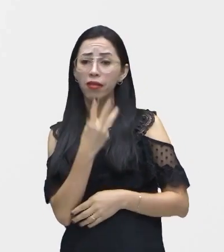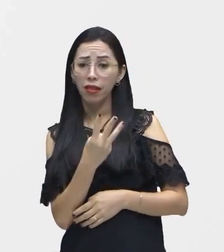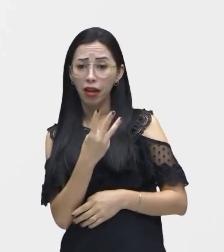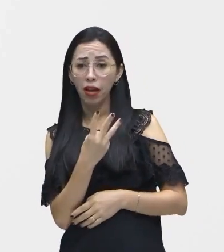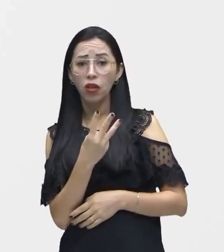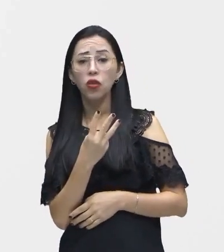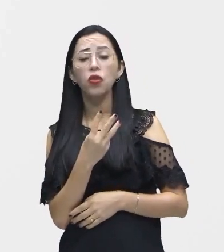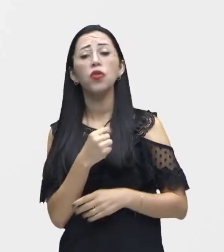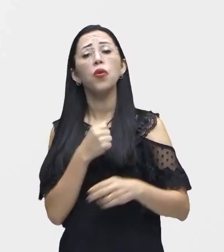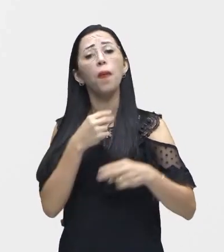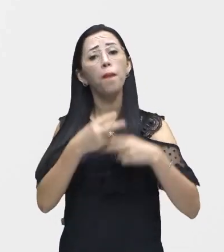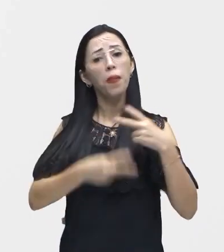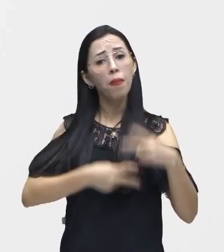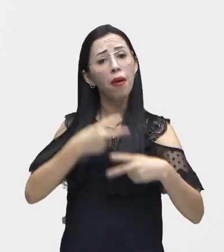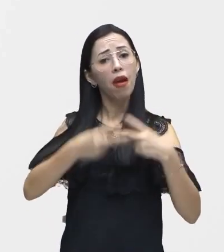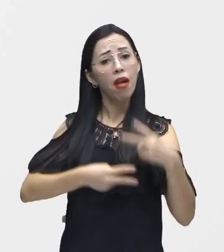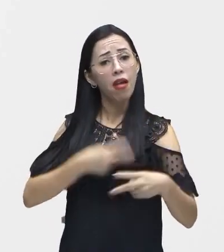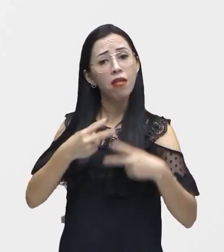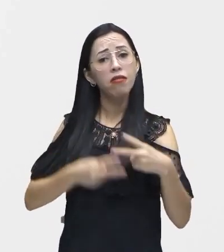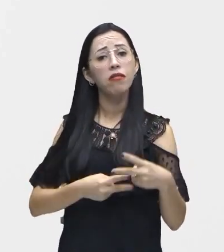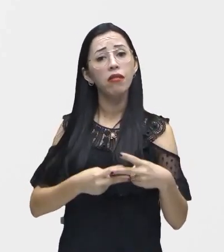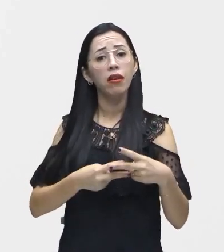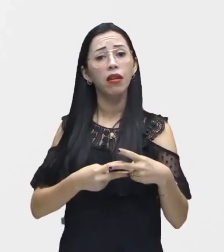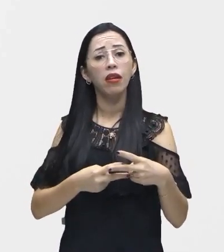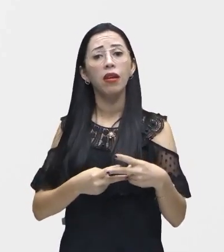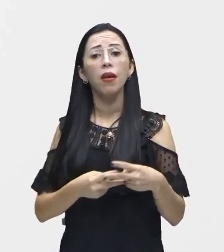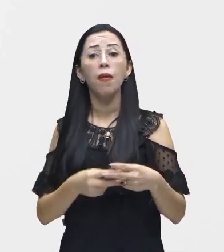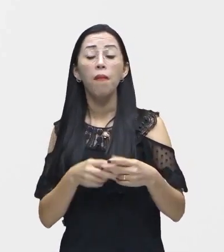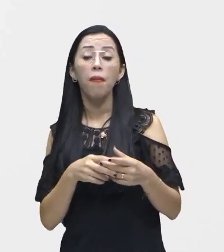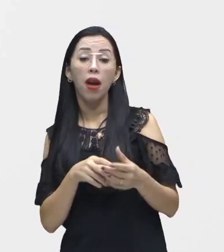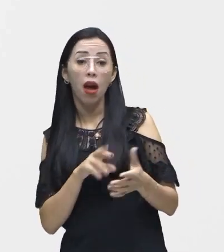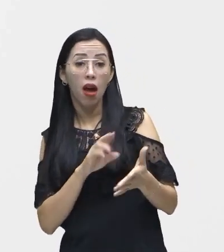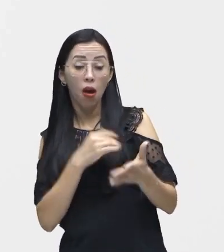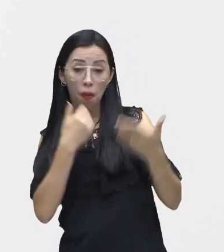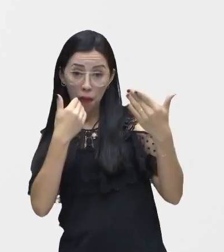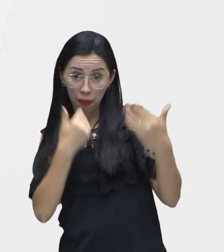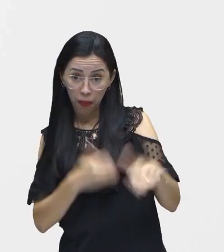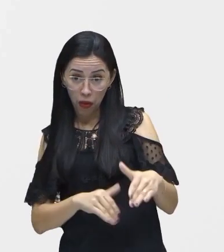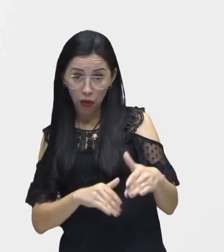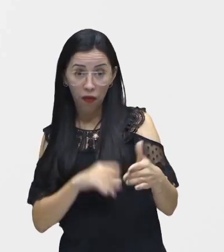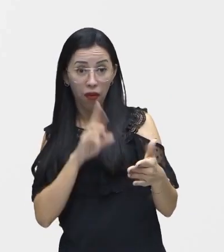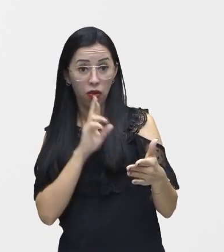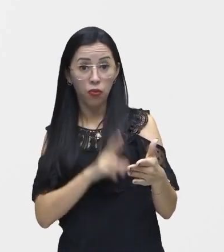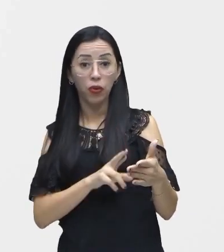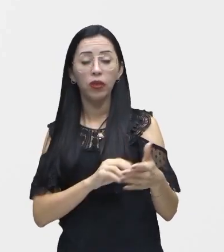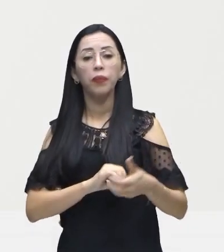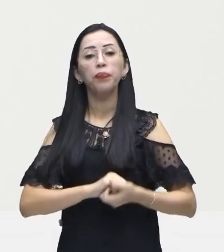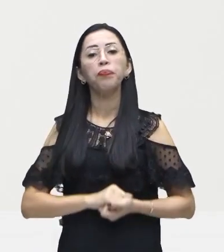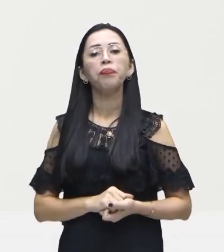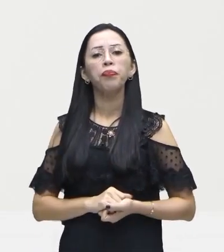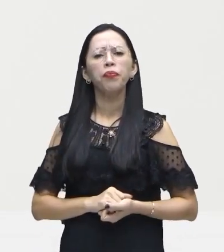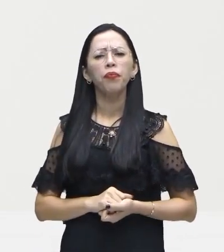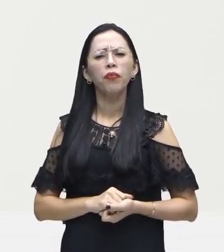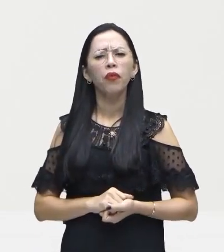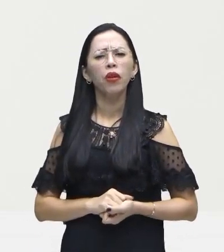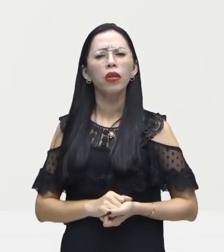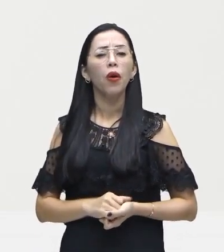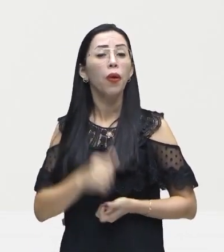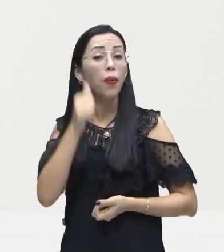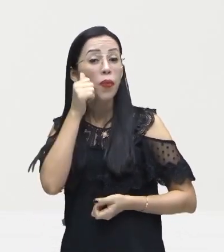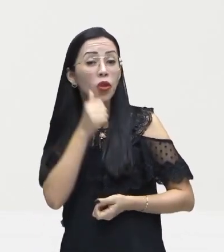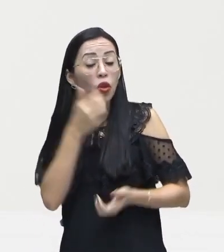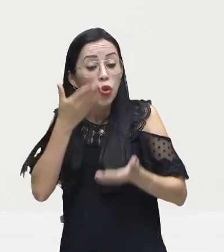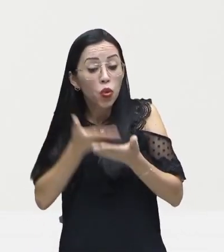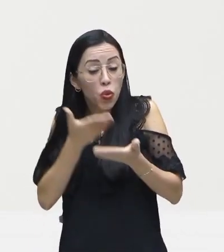de estudo de Rita equivale a... Então, a Rita estudou quanto? 3 bimestres. Olha aqui, ó,